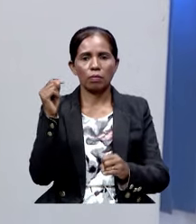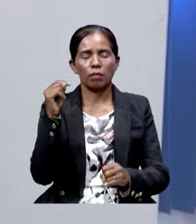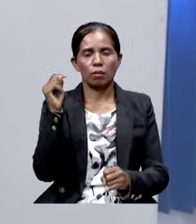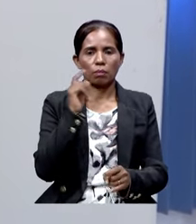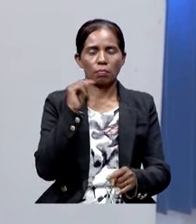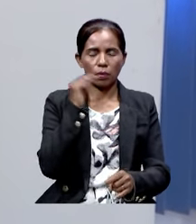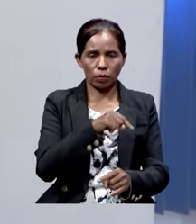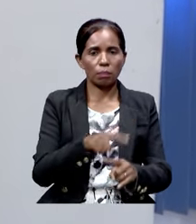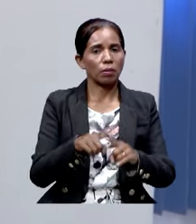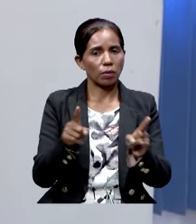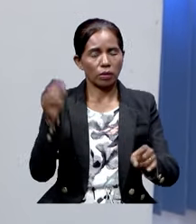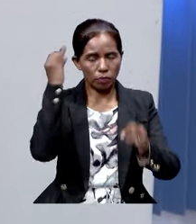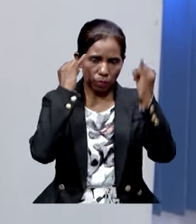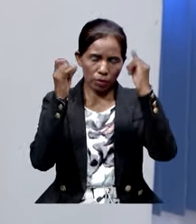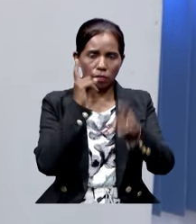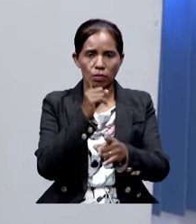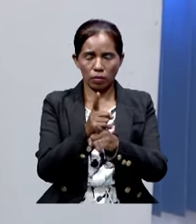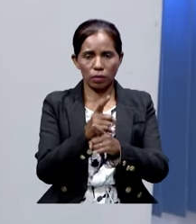los, cata caderneta